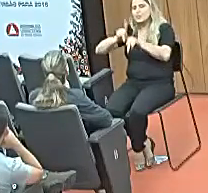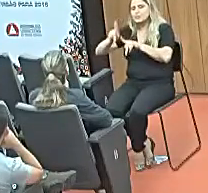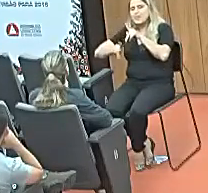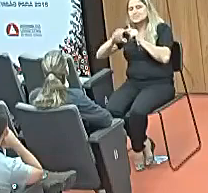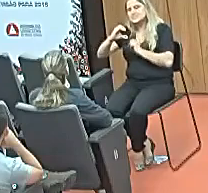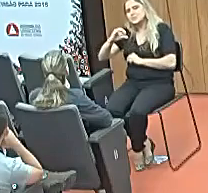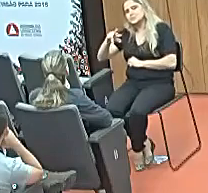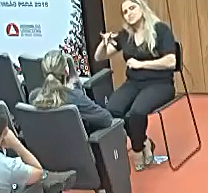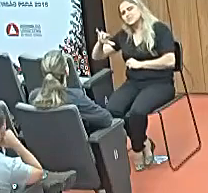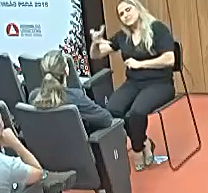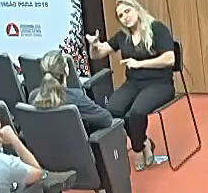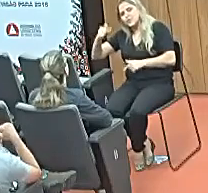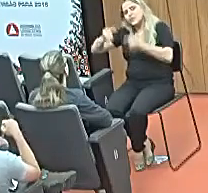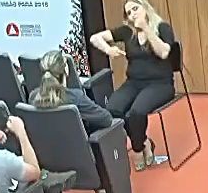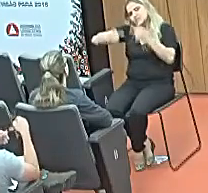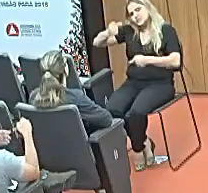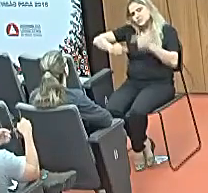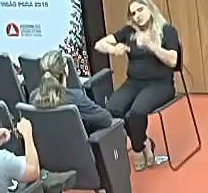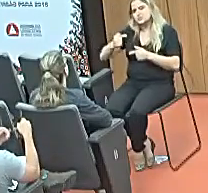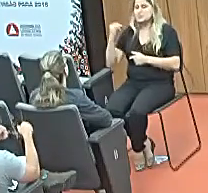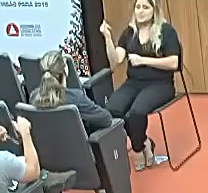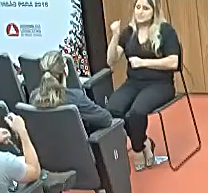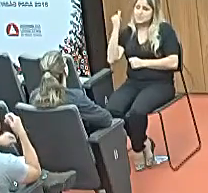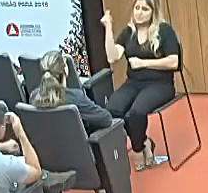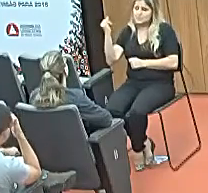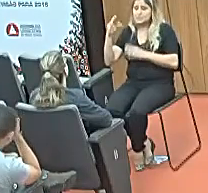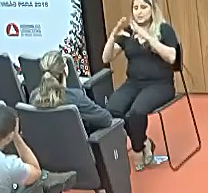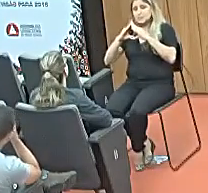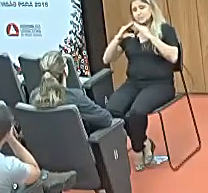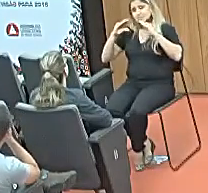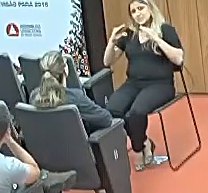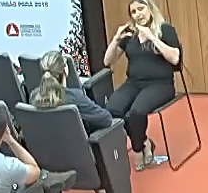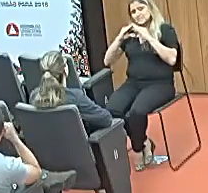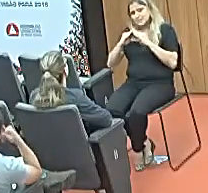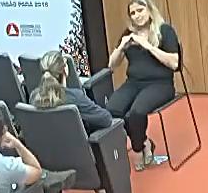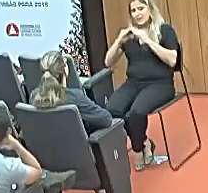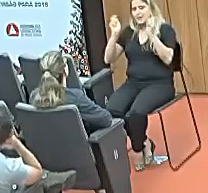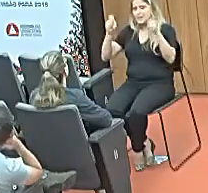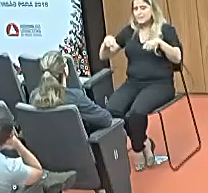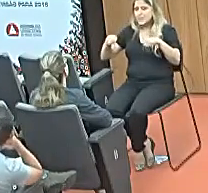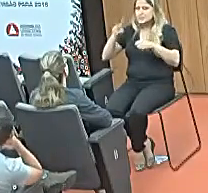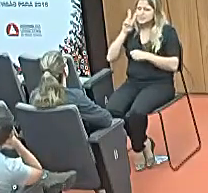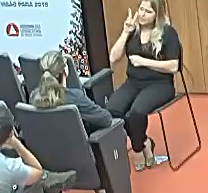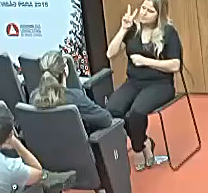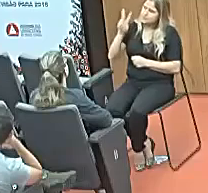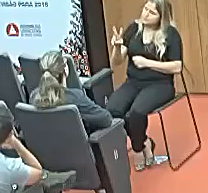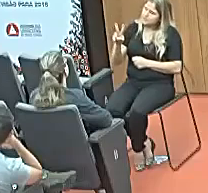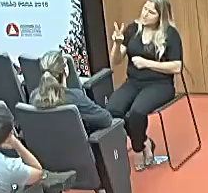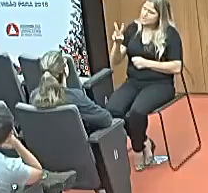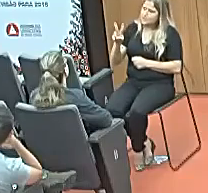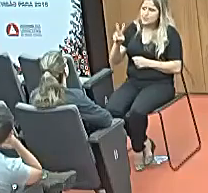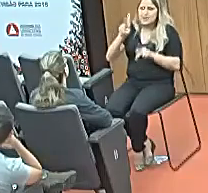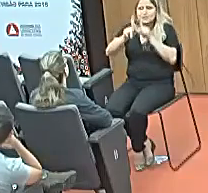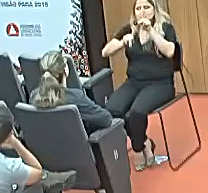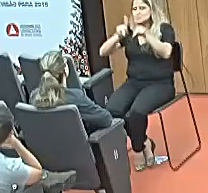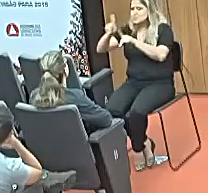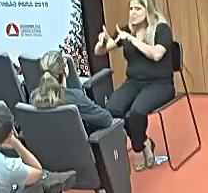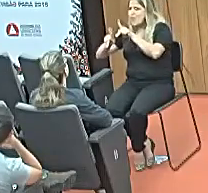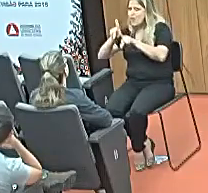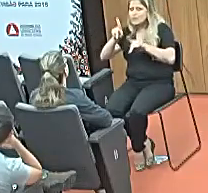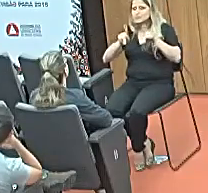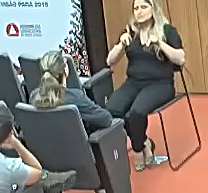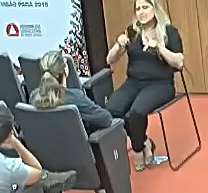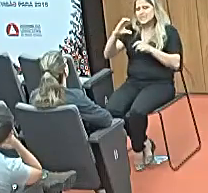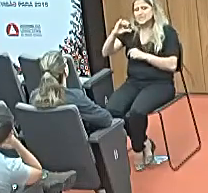para que é a a própria assembleia mesmo possa estar escutando é todos os agentes da sociedade no que